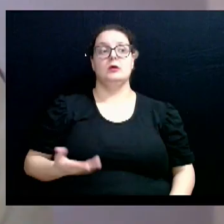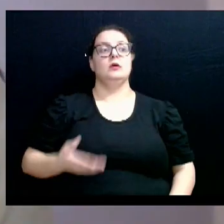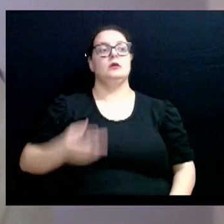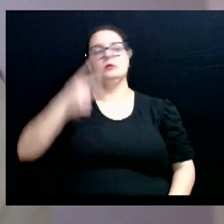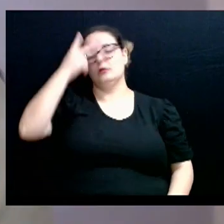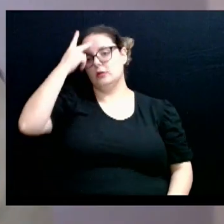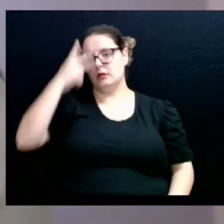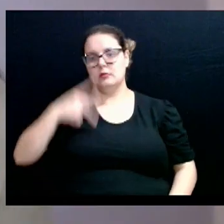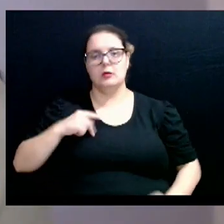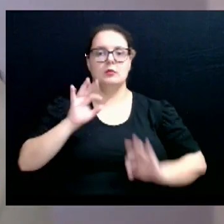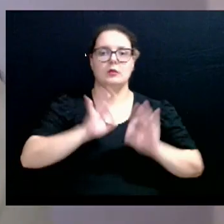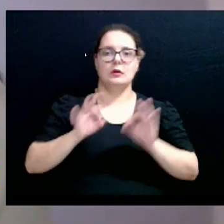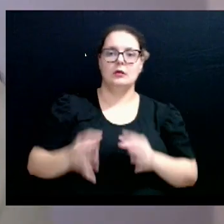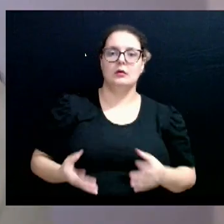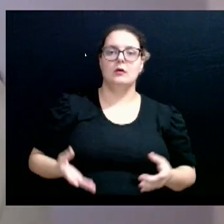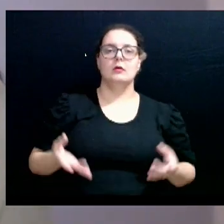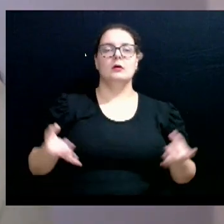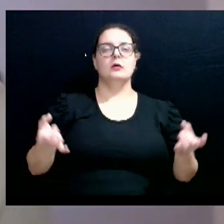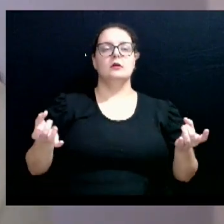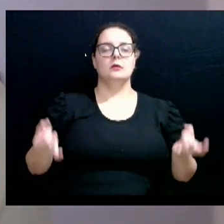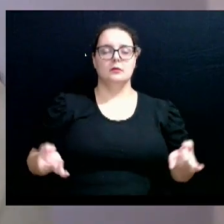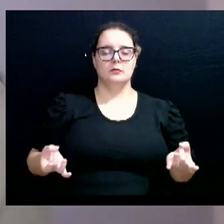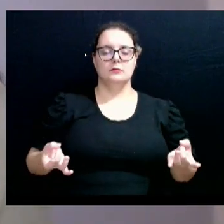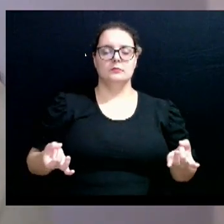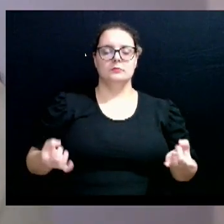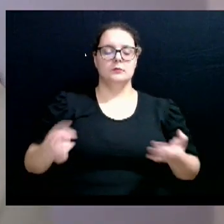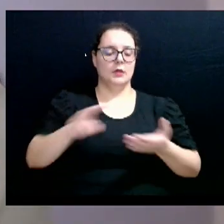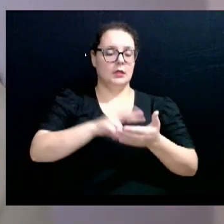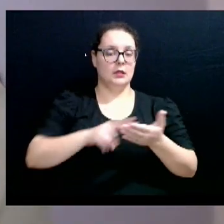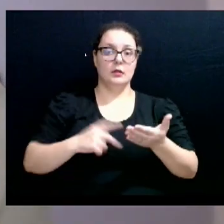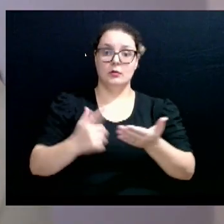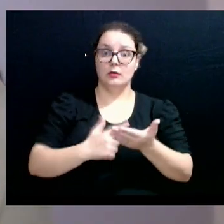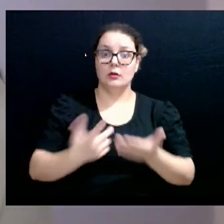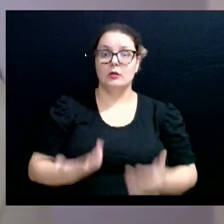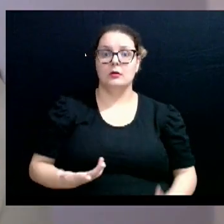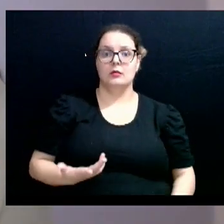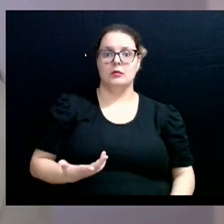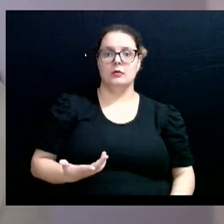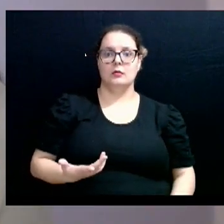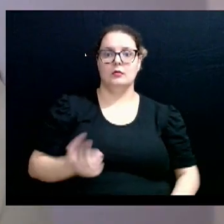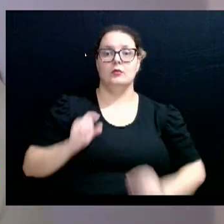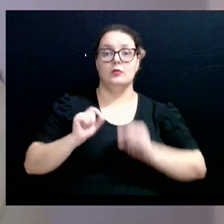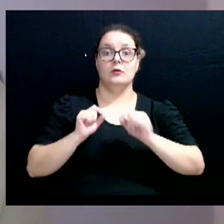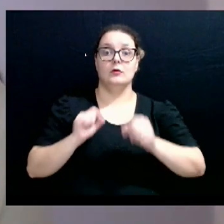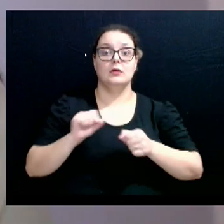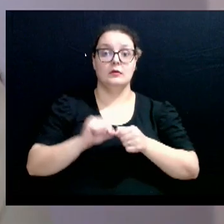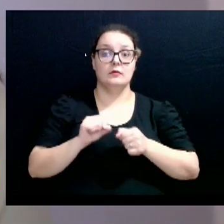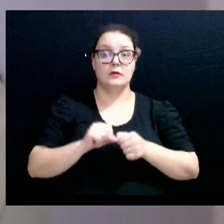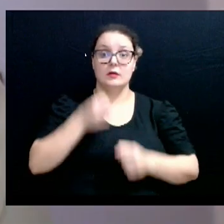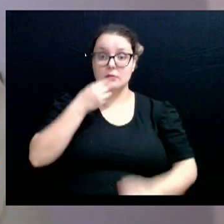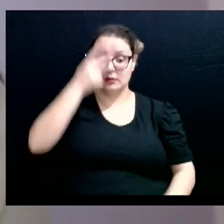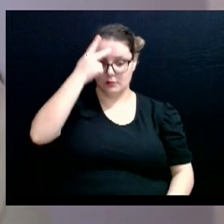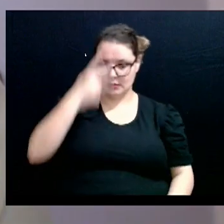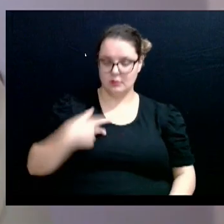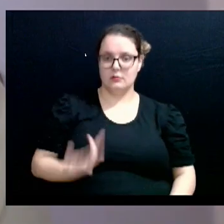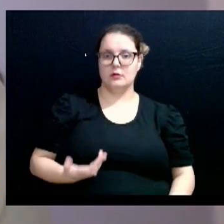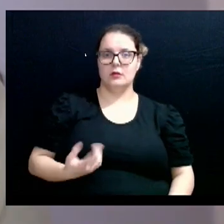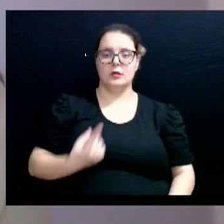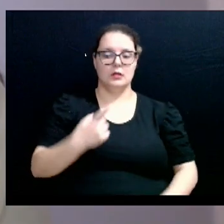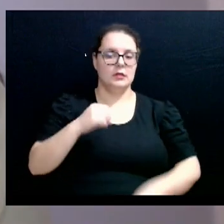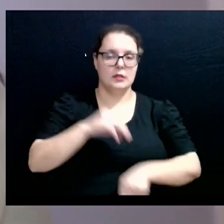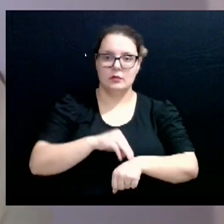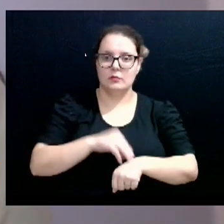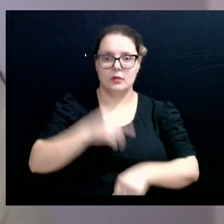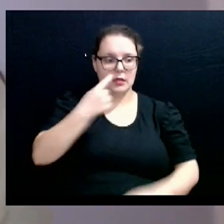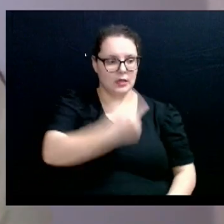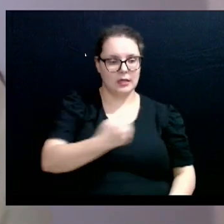uma meditação, uma leitura de um livro, pensar assim, o que me faz bem. Nem que seja 10 minutos por dia, o que eu vou fazer que me